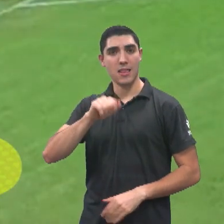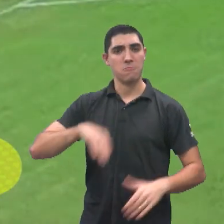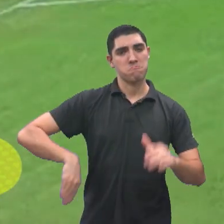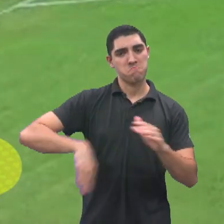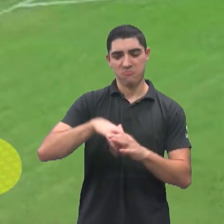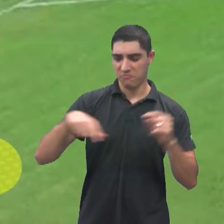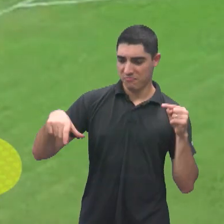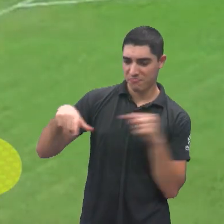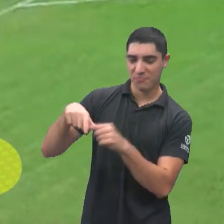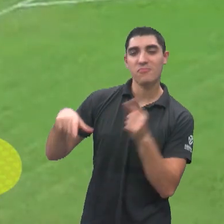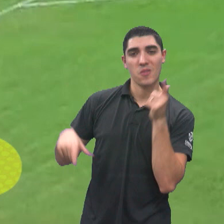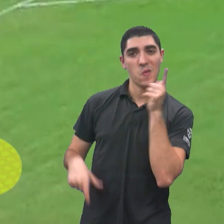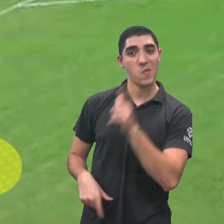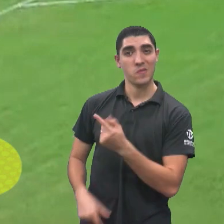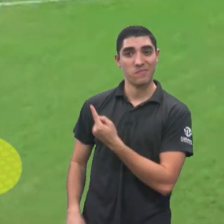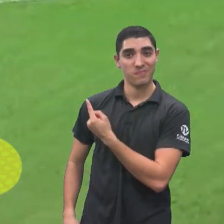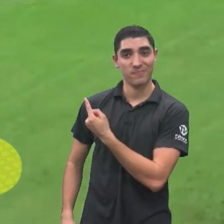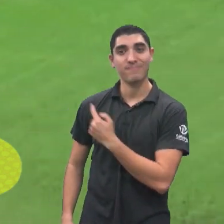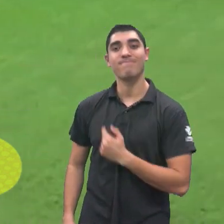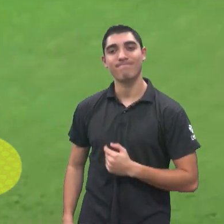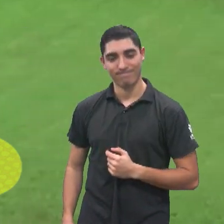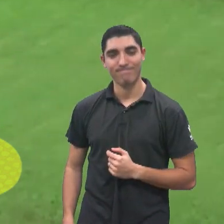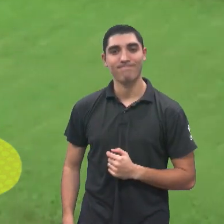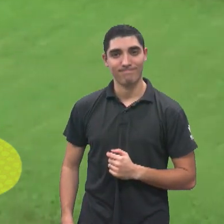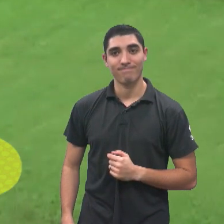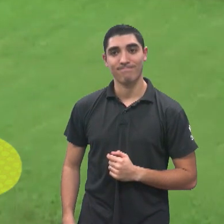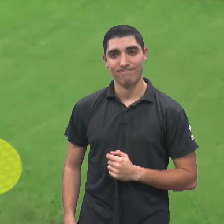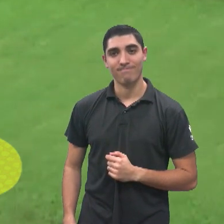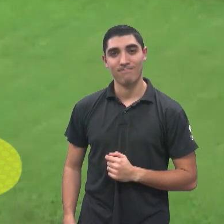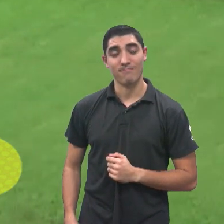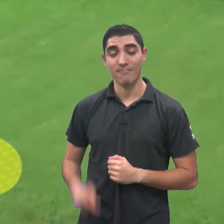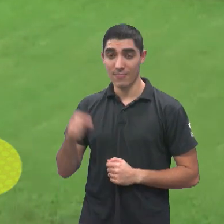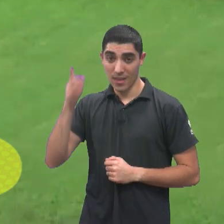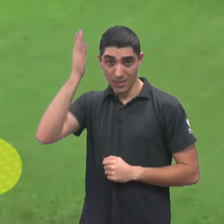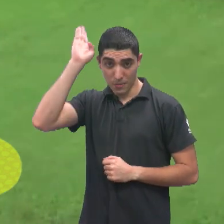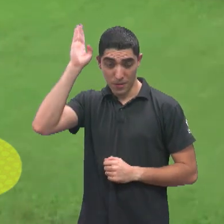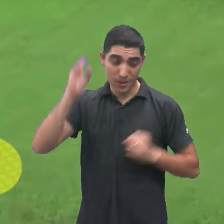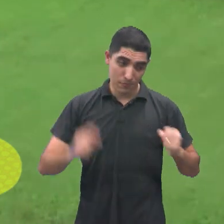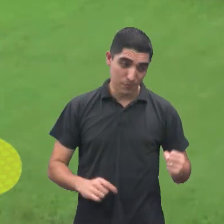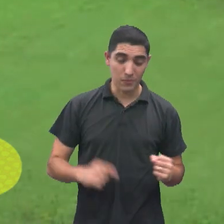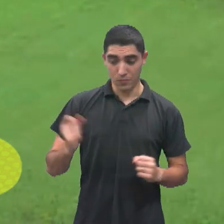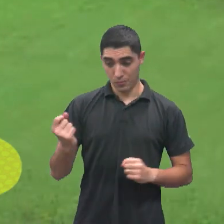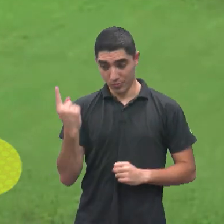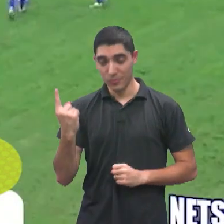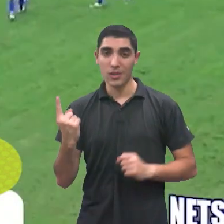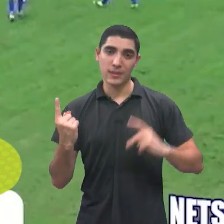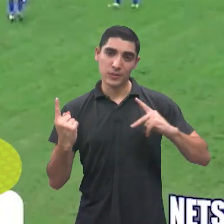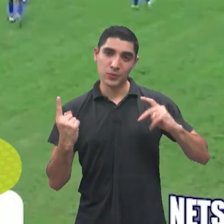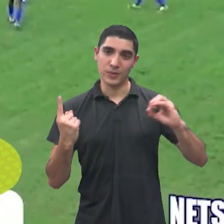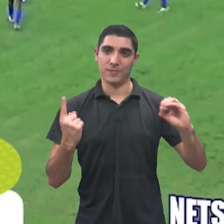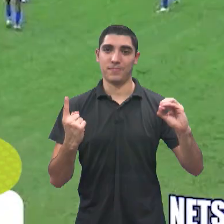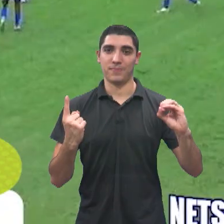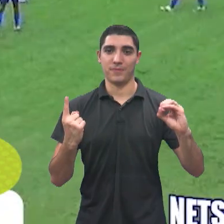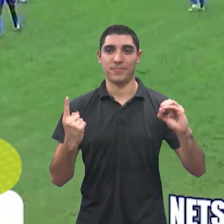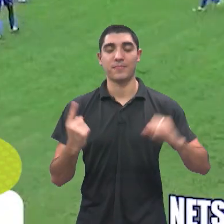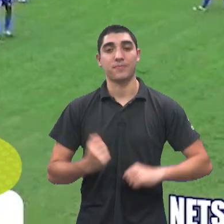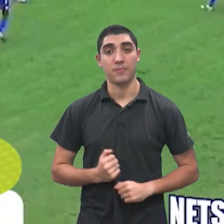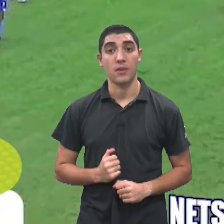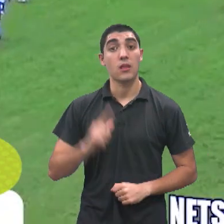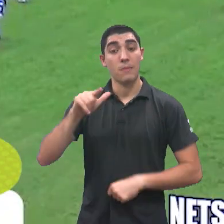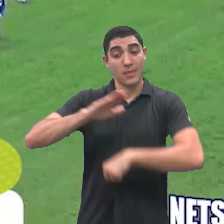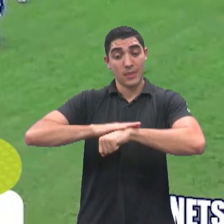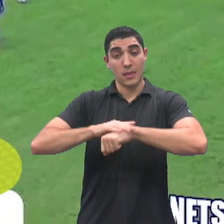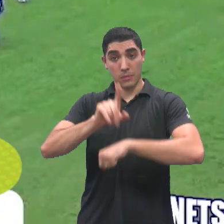cantinho direito de Júlia Conde, Yolanda foi para a rede. Taubaté 1, São José 0. Aos 19, falta